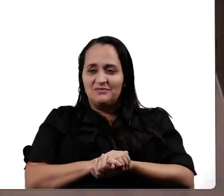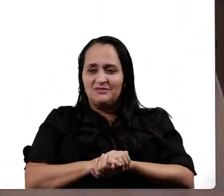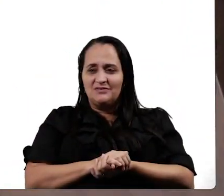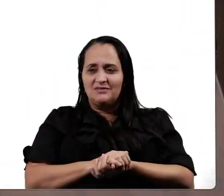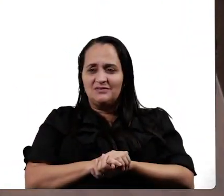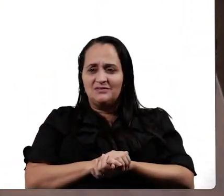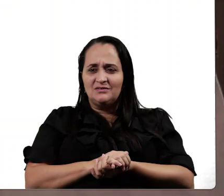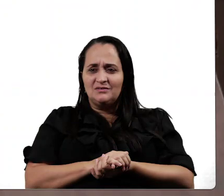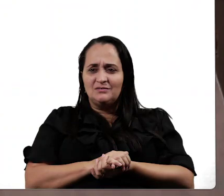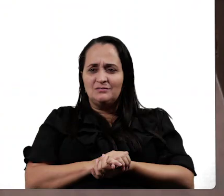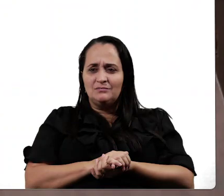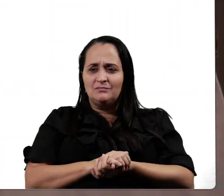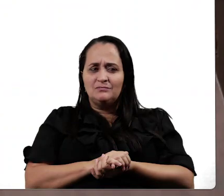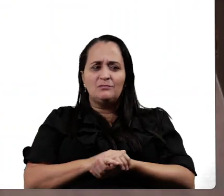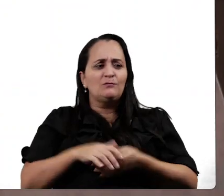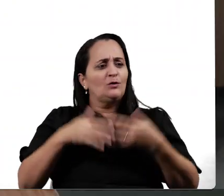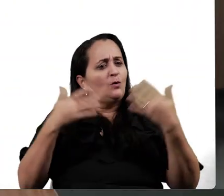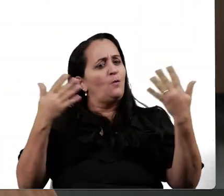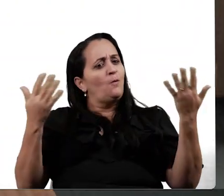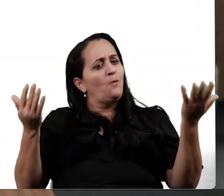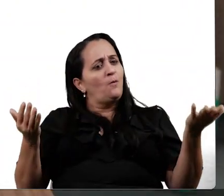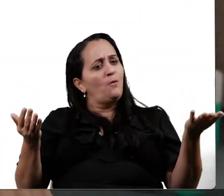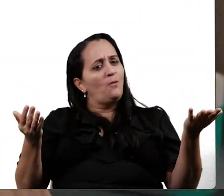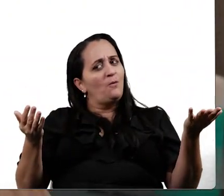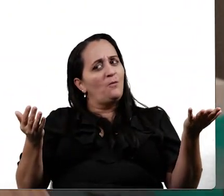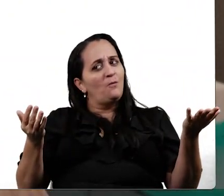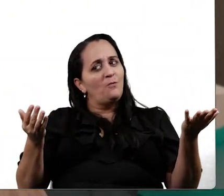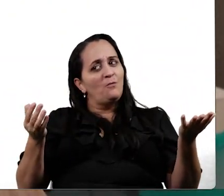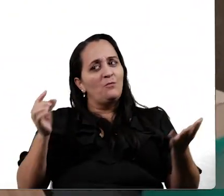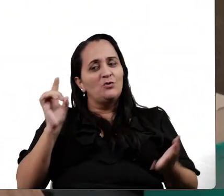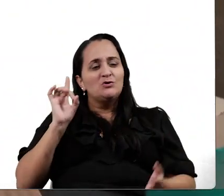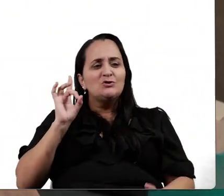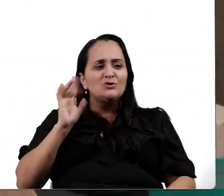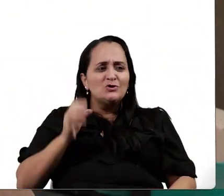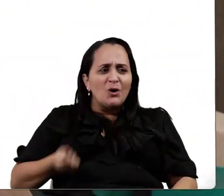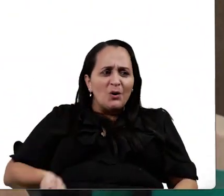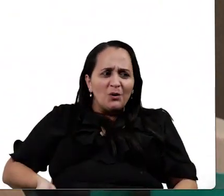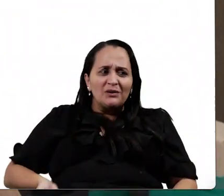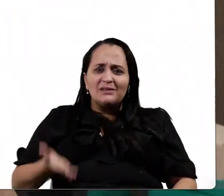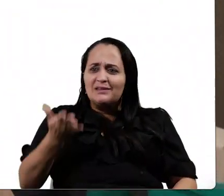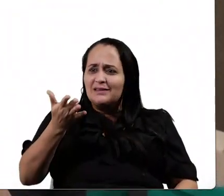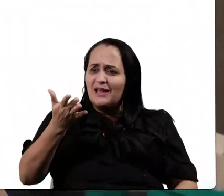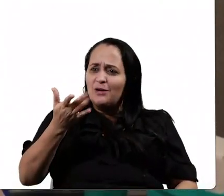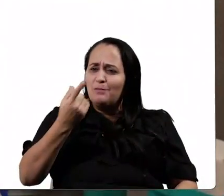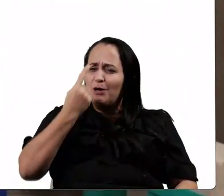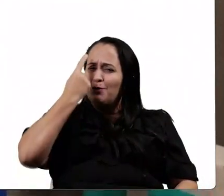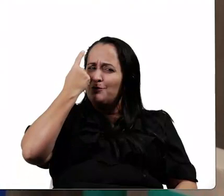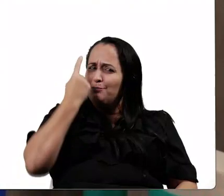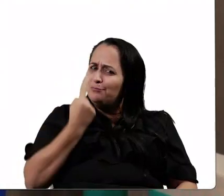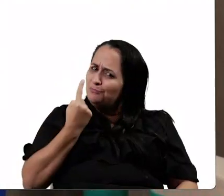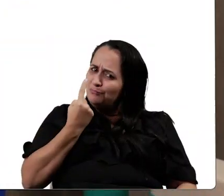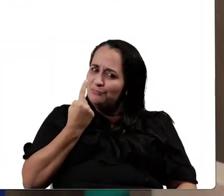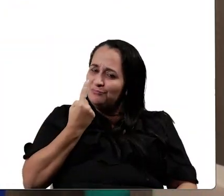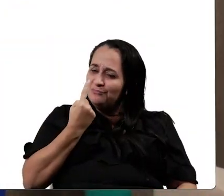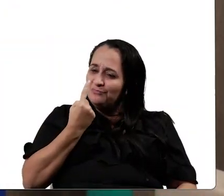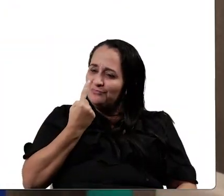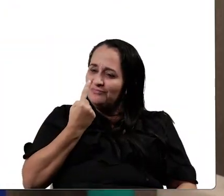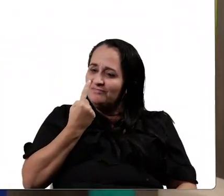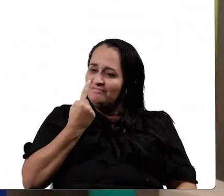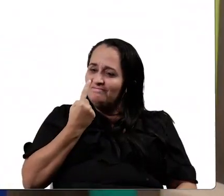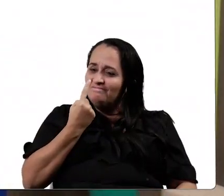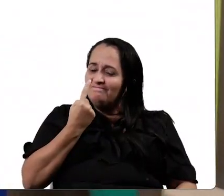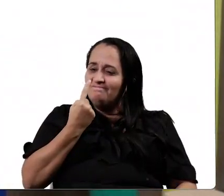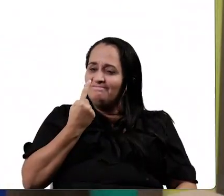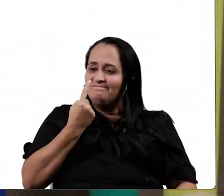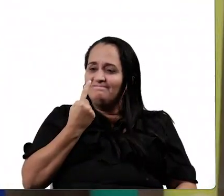boliche oh derrubei apenas Olha que a pro derrubou um pino então